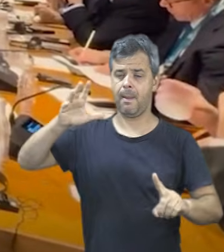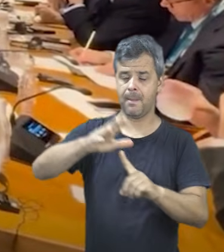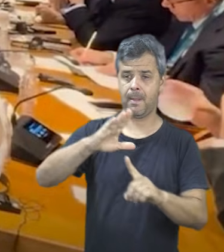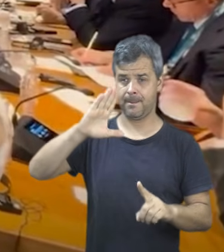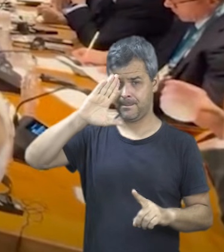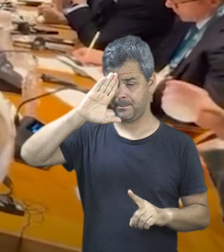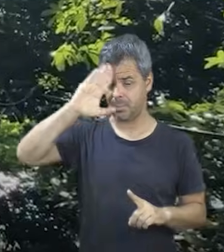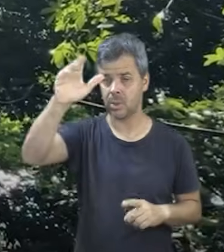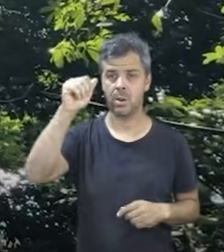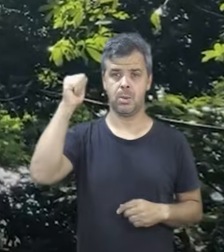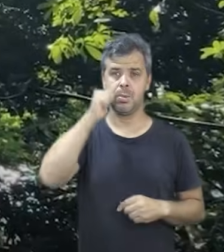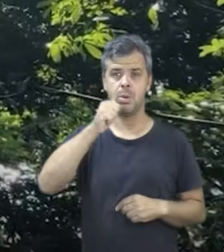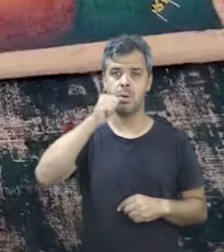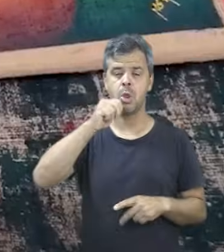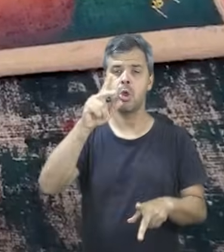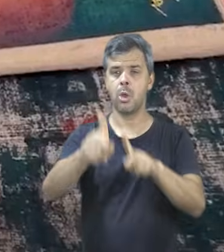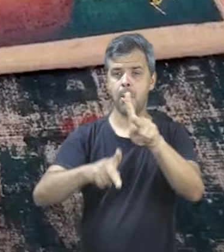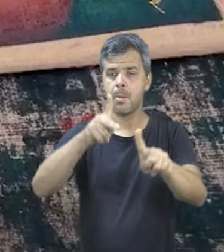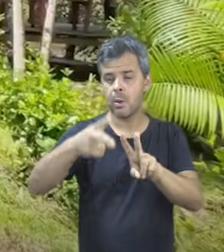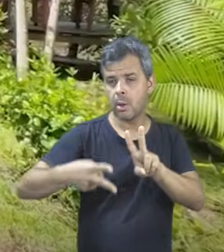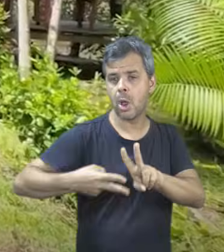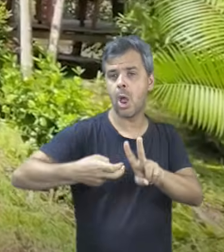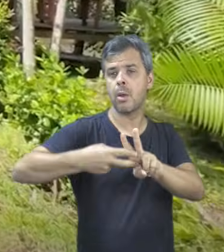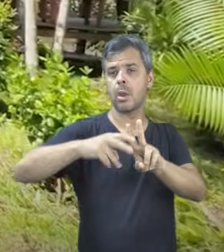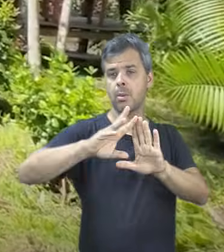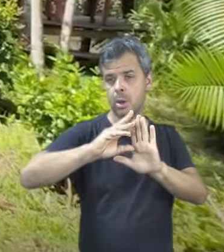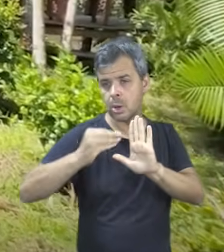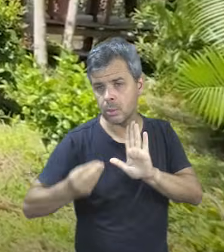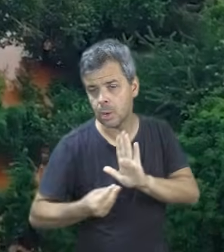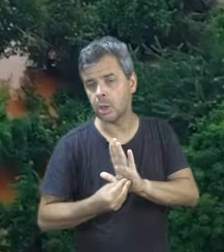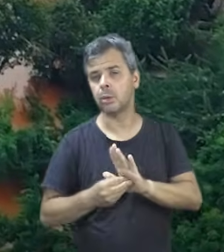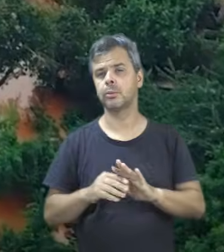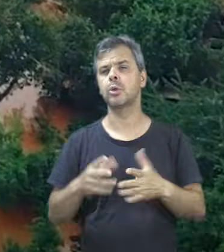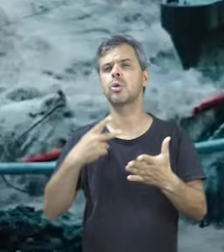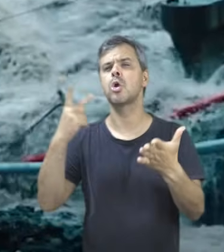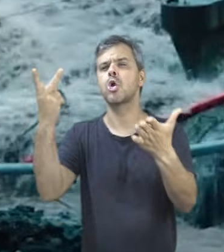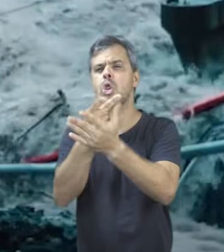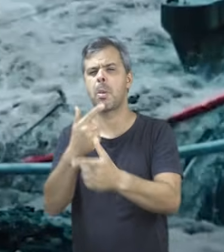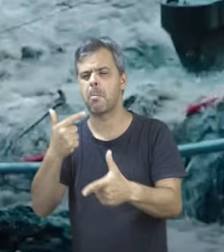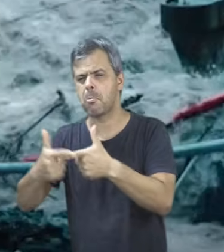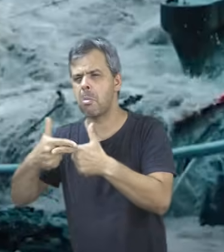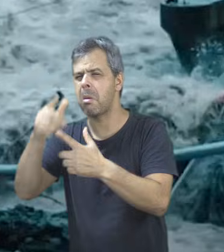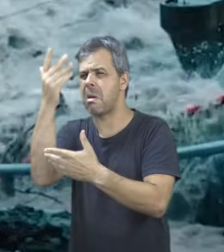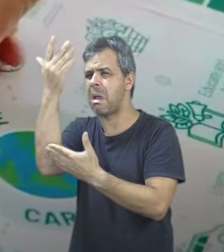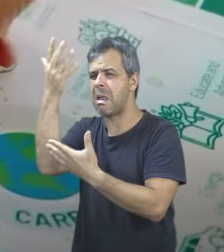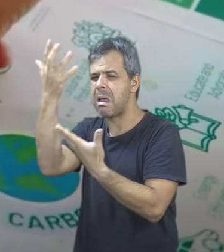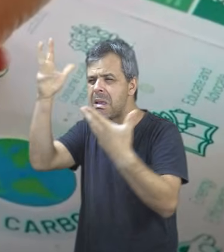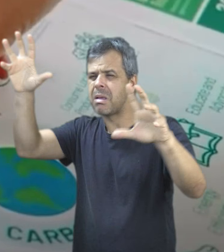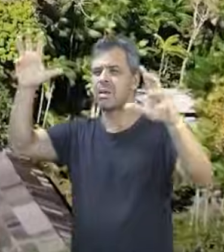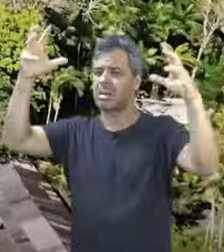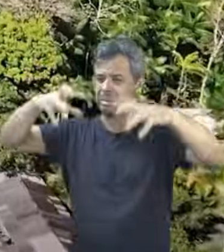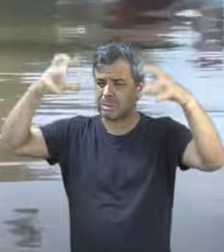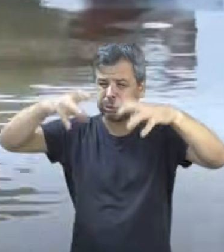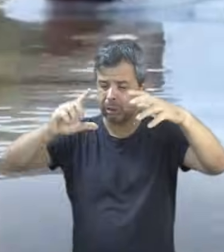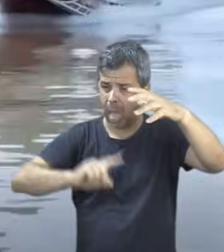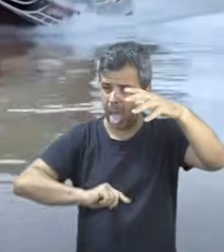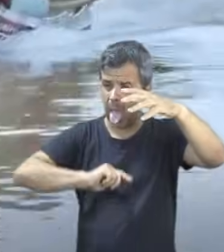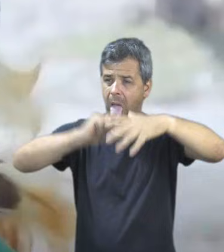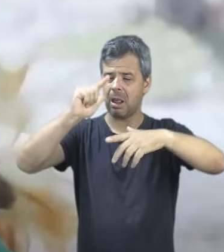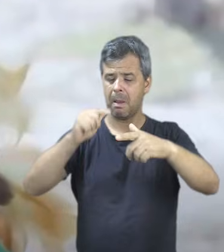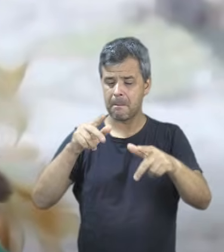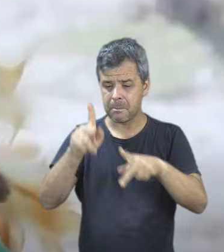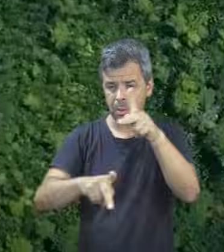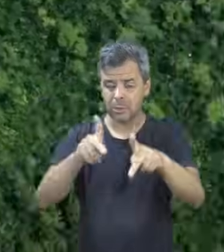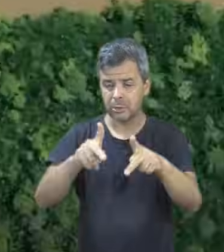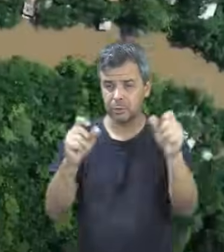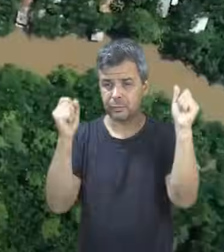principalmente mulheres, povos indígenas e quilombolas. Quando ocorre um desastre ambiental, são essas populações que enfrentam as